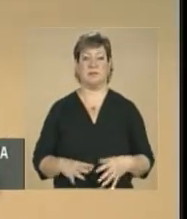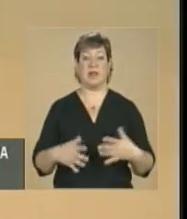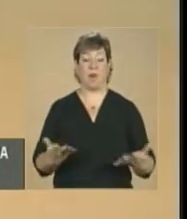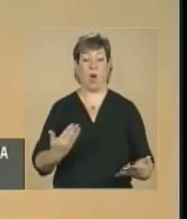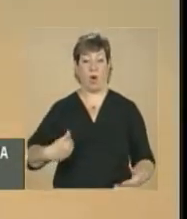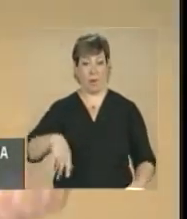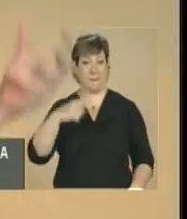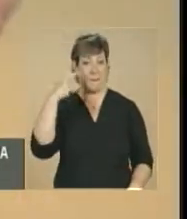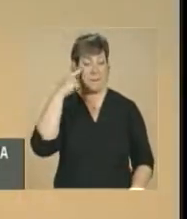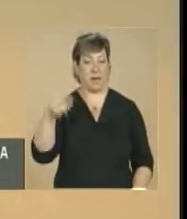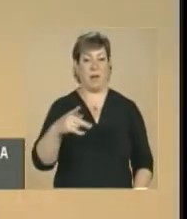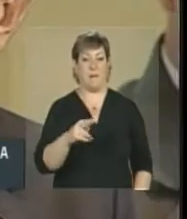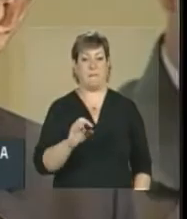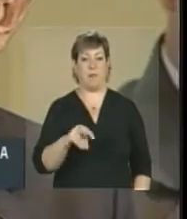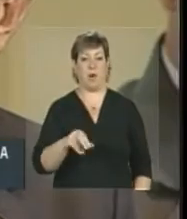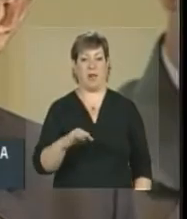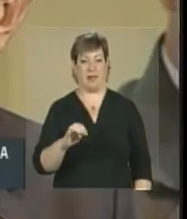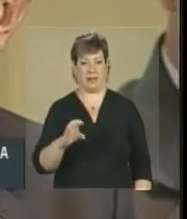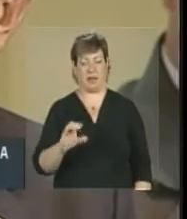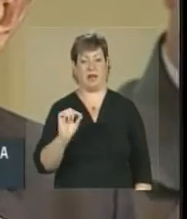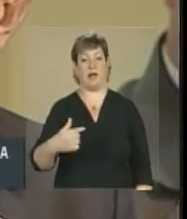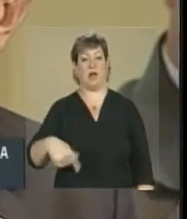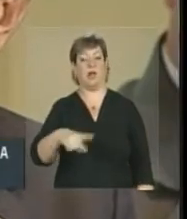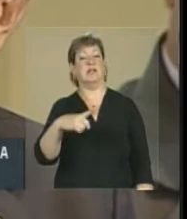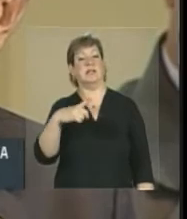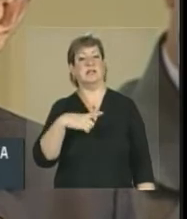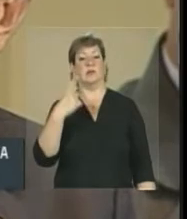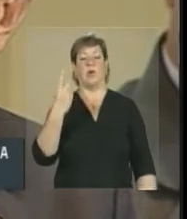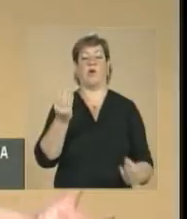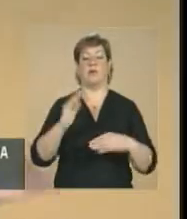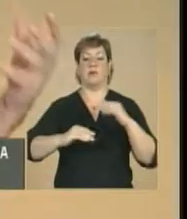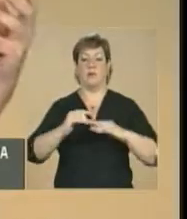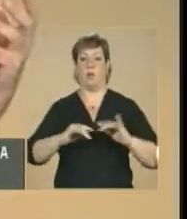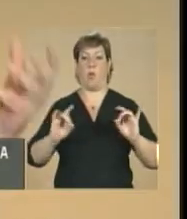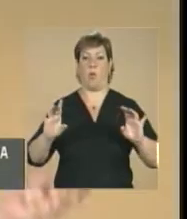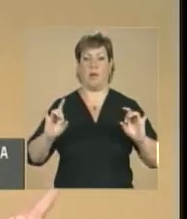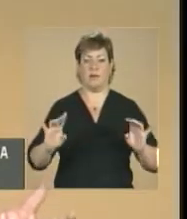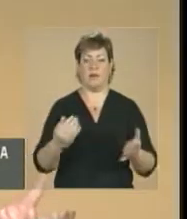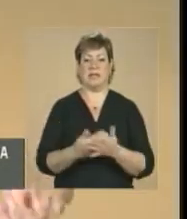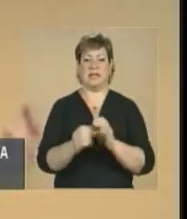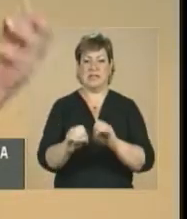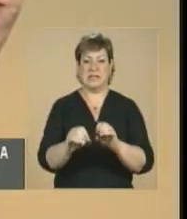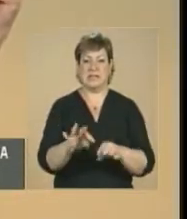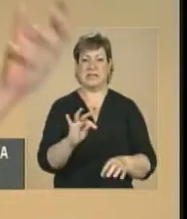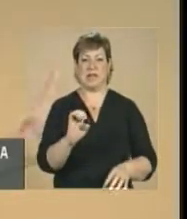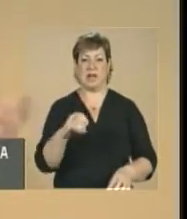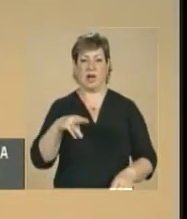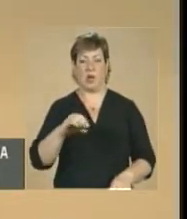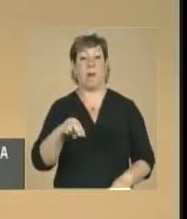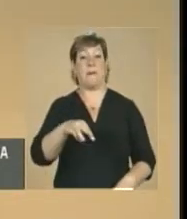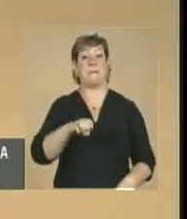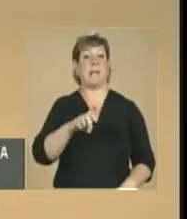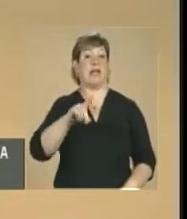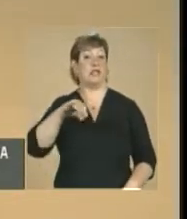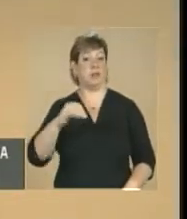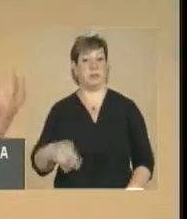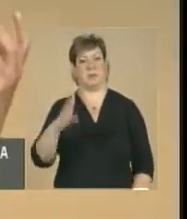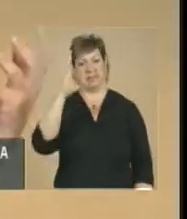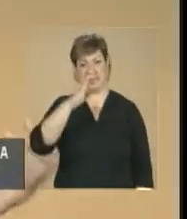o Pronatec, tinha uma função, sim, de qualificação do ensino técnico médio